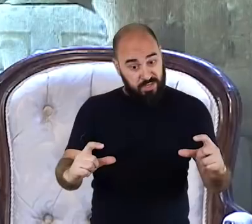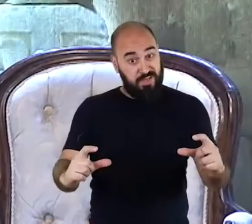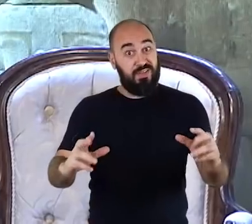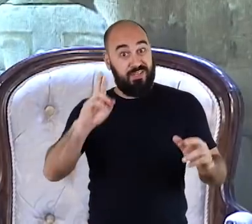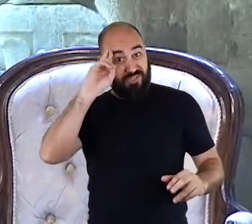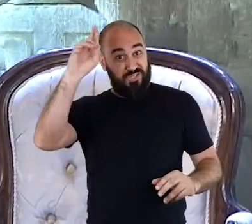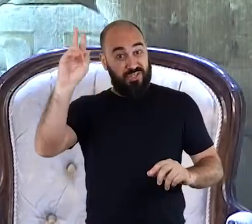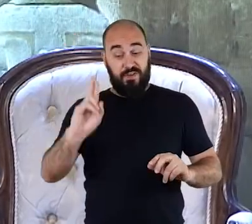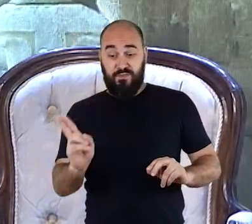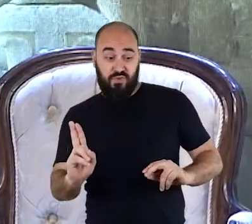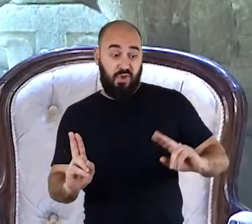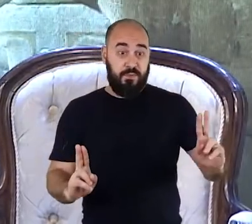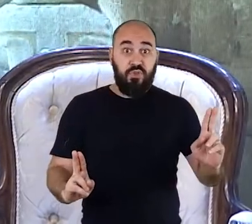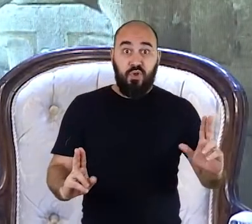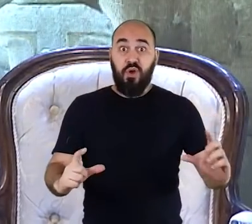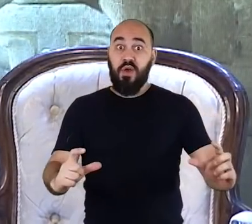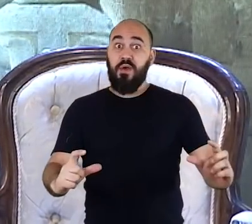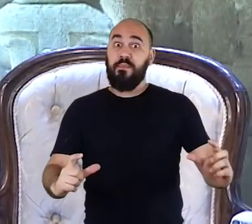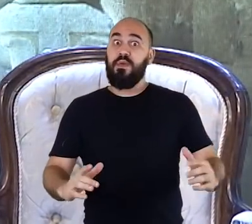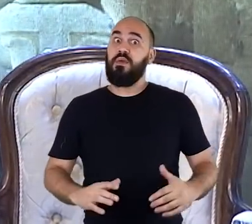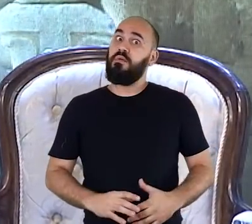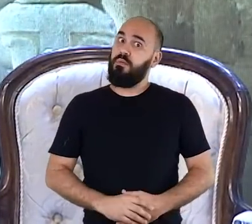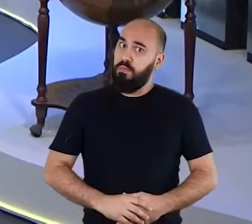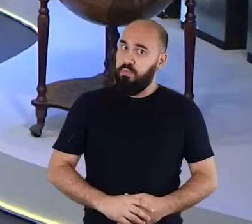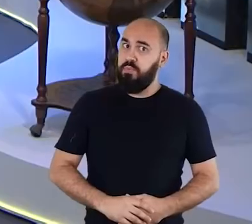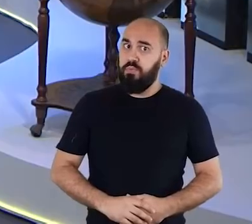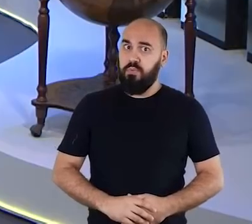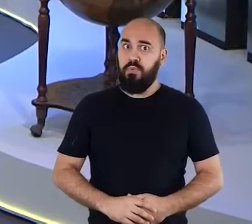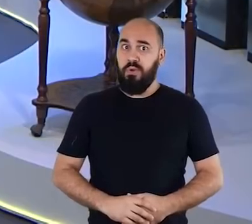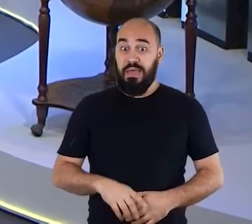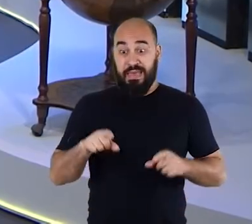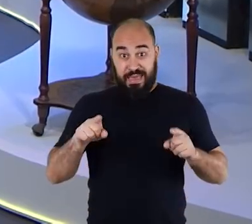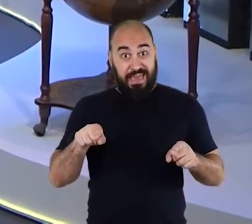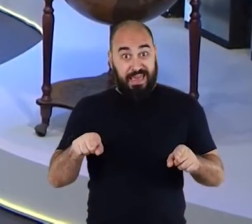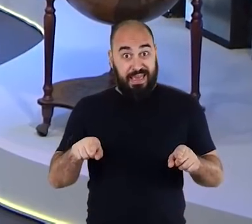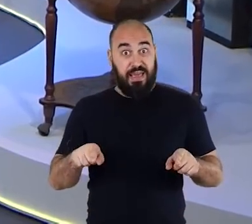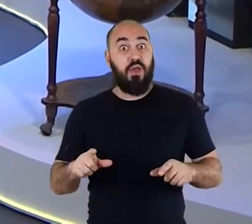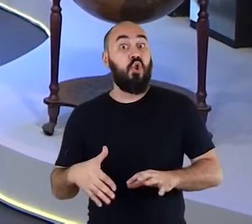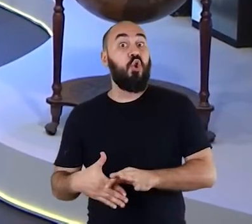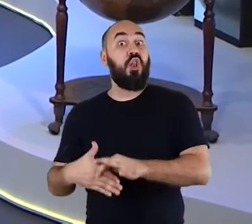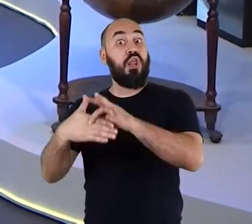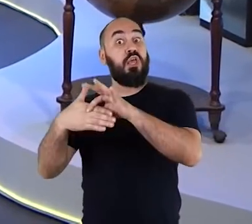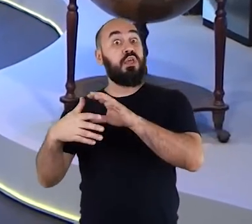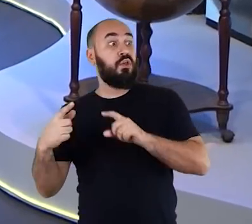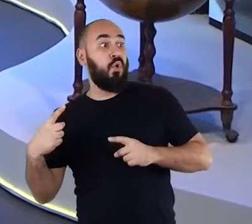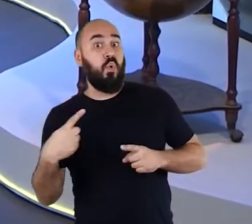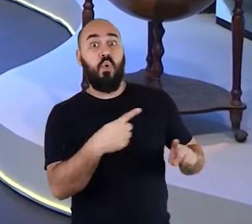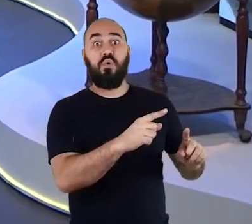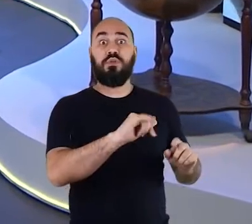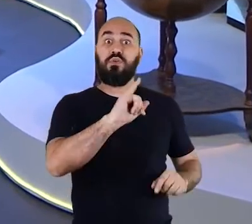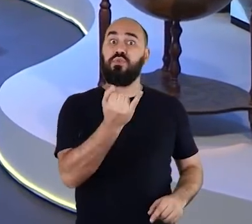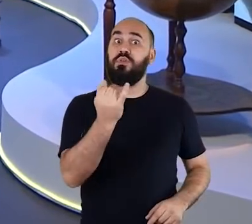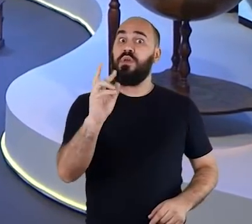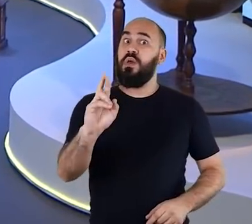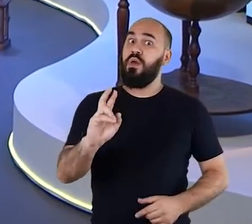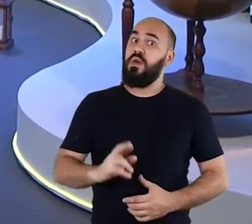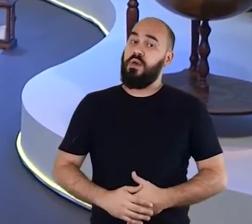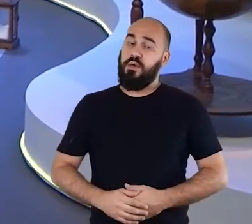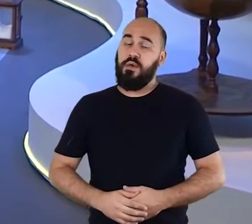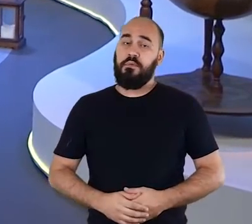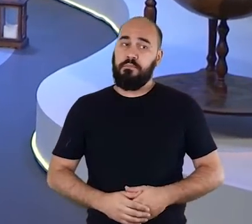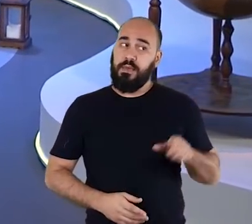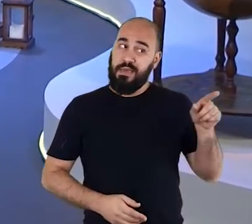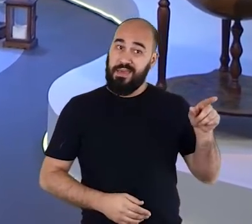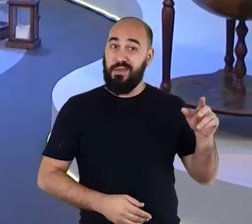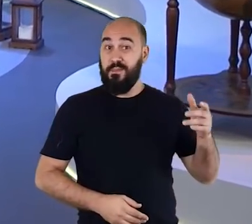mesmos inimigos do profeta do Senhor. Aproveitando que eu acabei de falar de selos e impressão de selos, ou seja, o selo é o